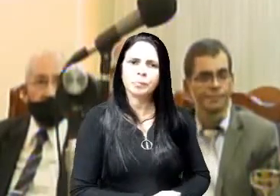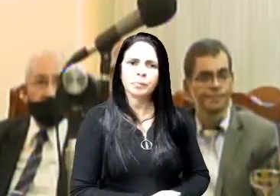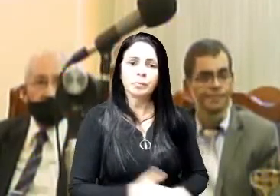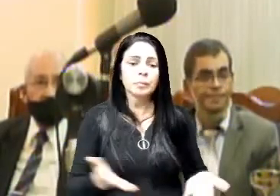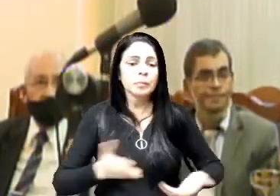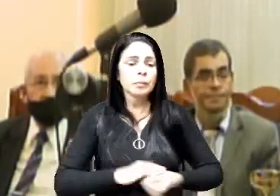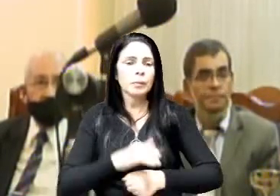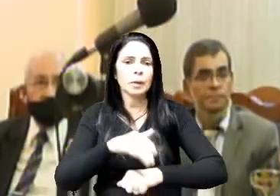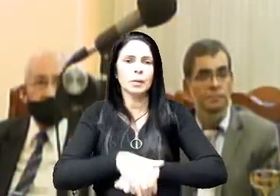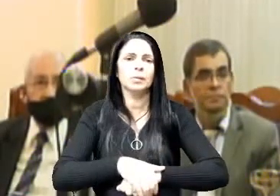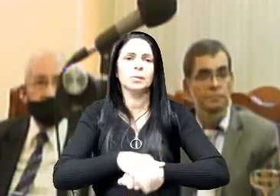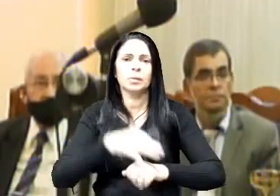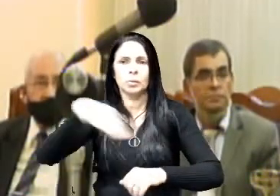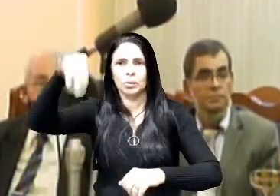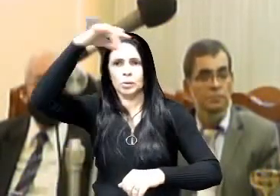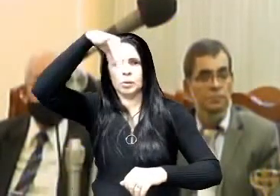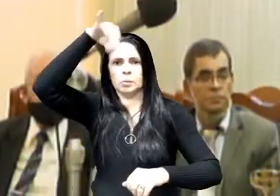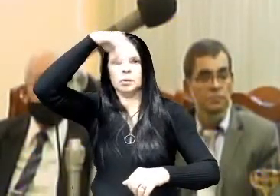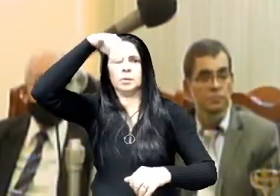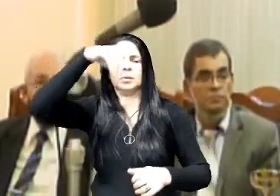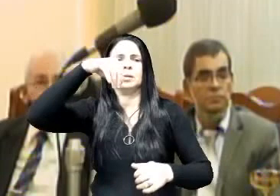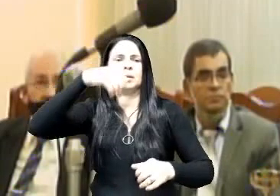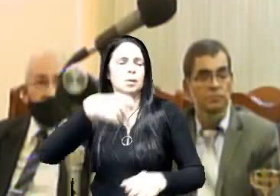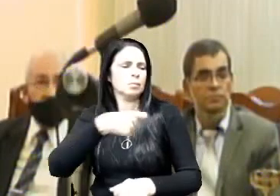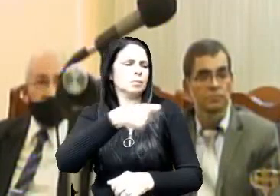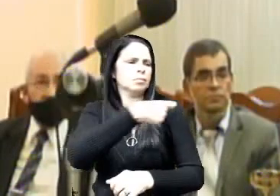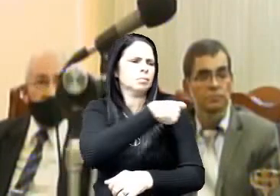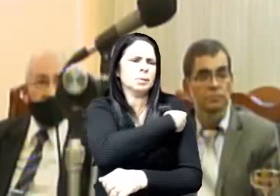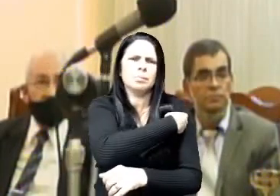Nessa noite o Espírito Santo está vacinando a igreja.